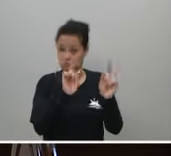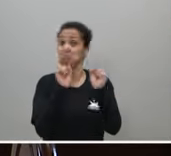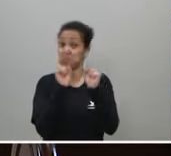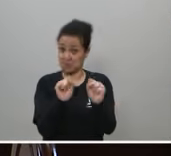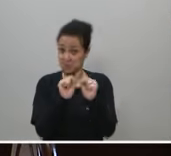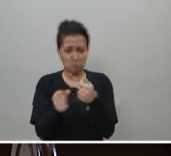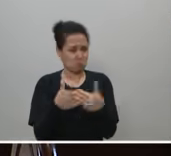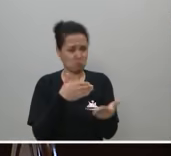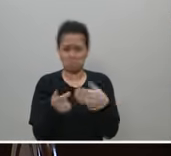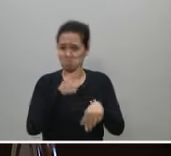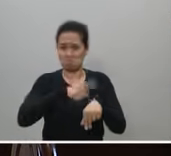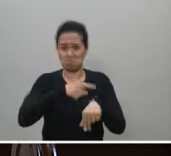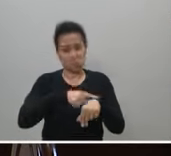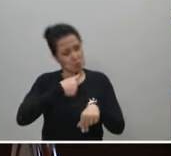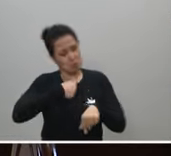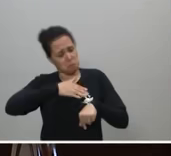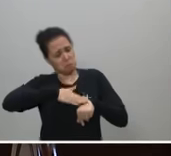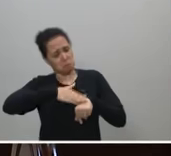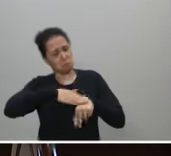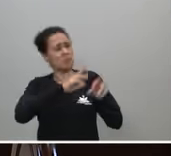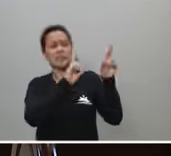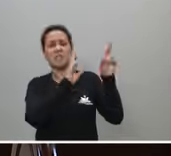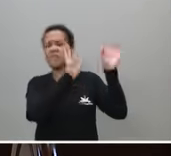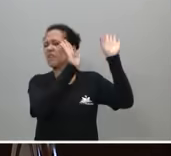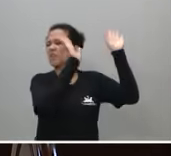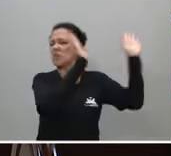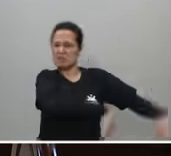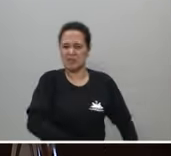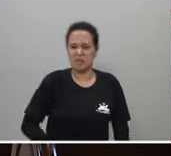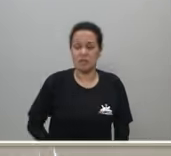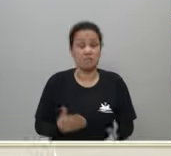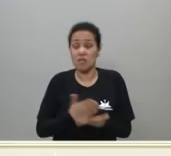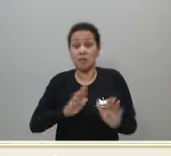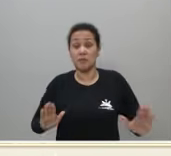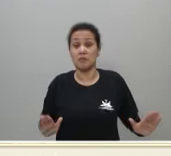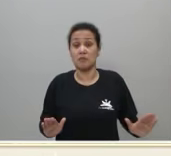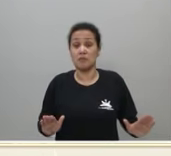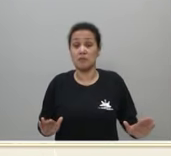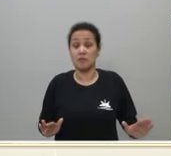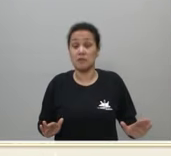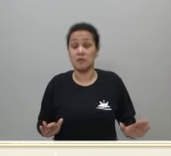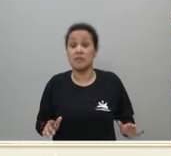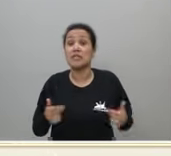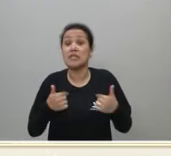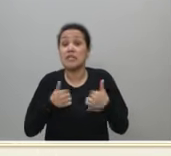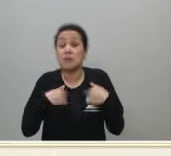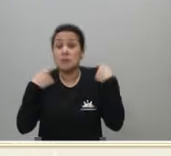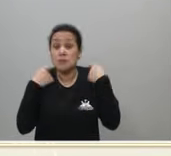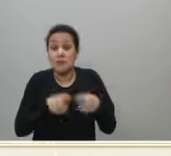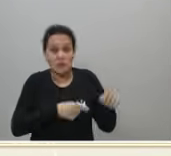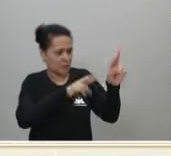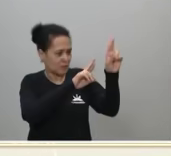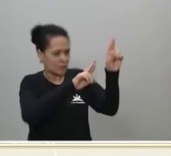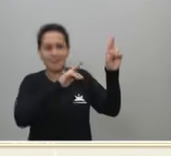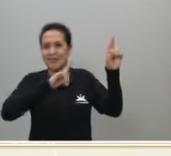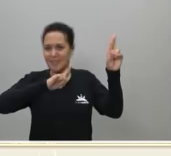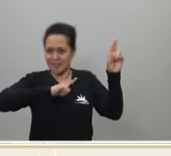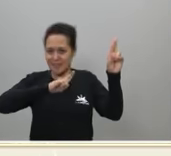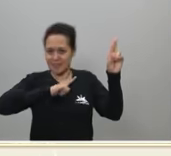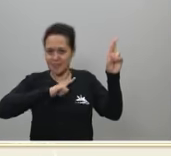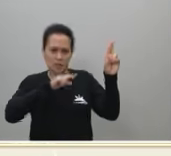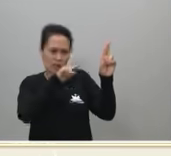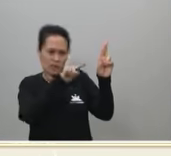à esperança, dar conhecimento à esperança, dar motivação à esperança,